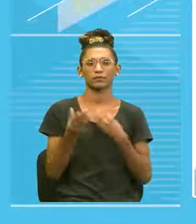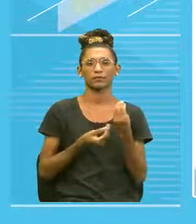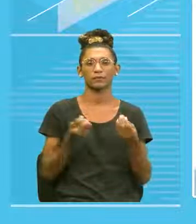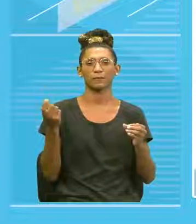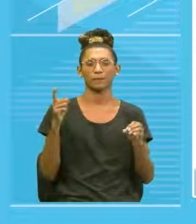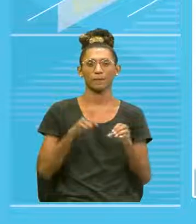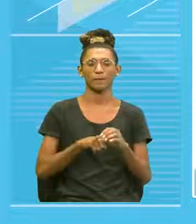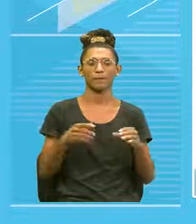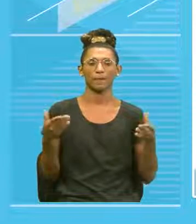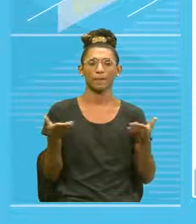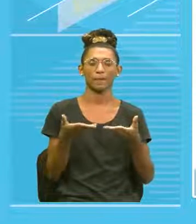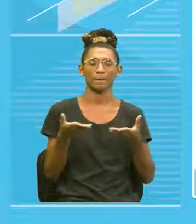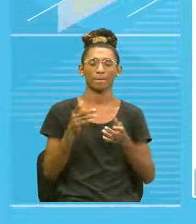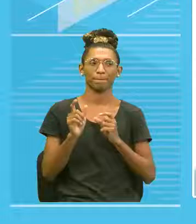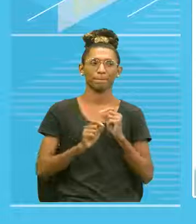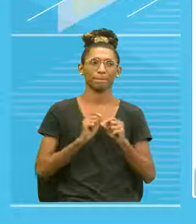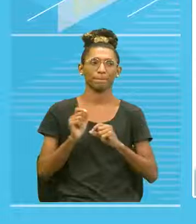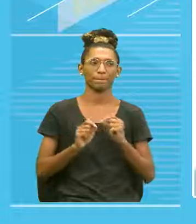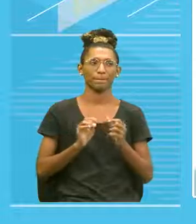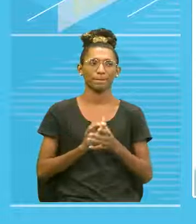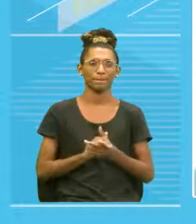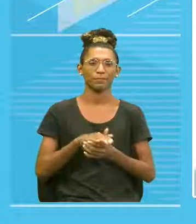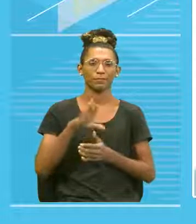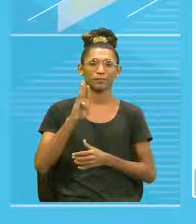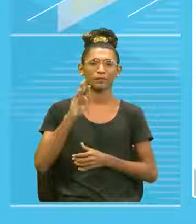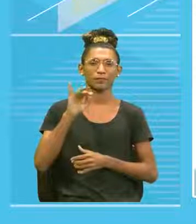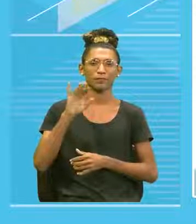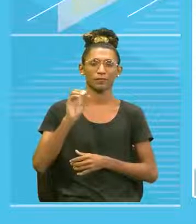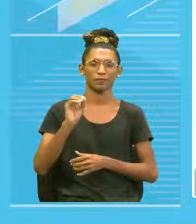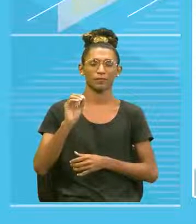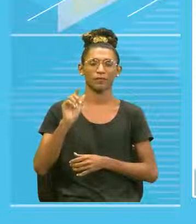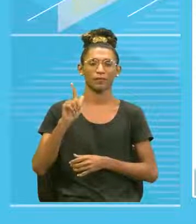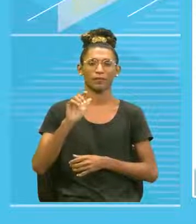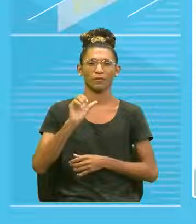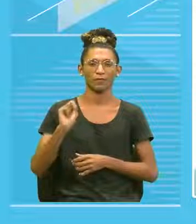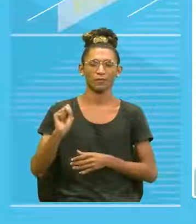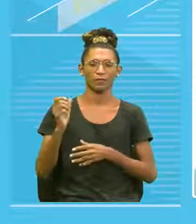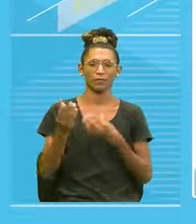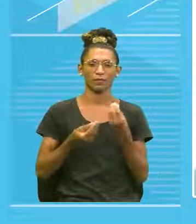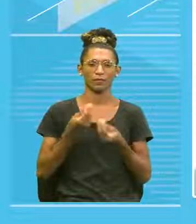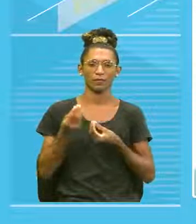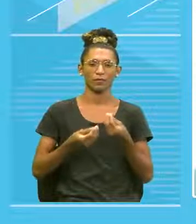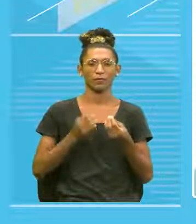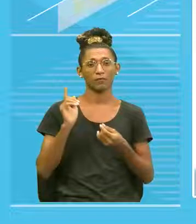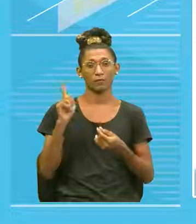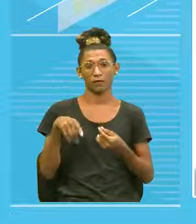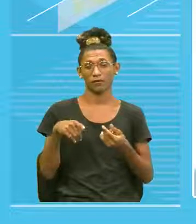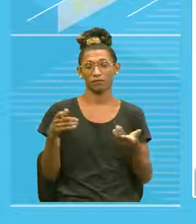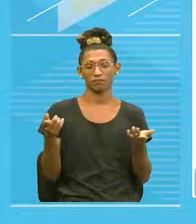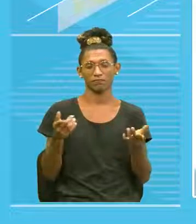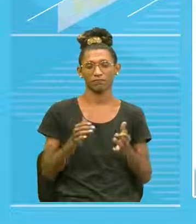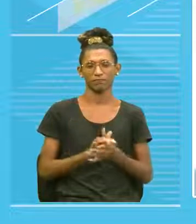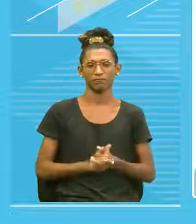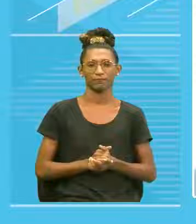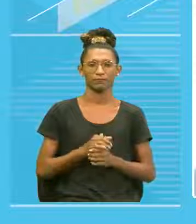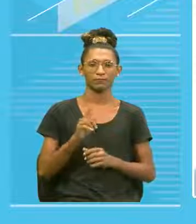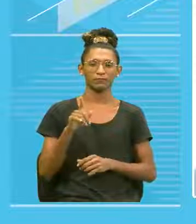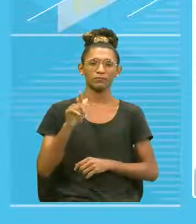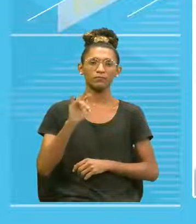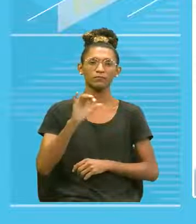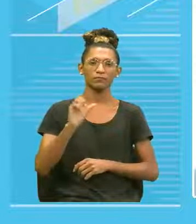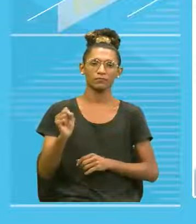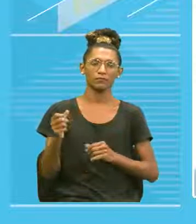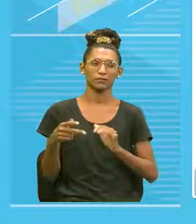vol tando aí para o biogás é e é isso tu Esse é um